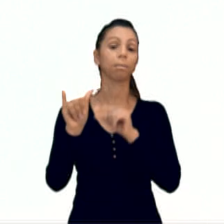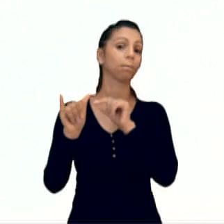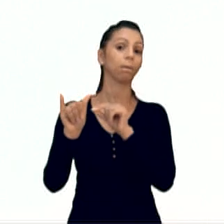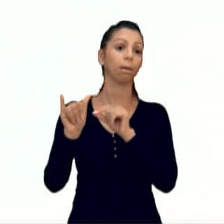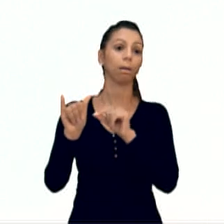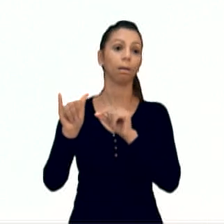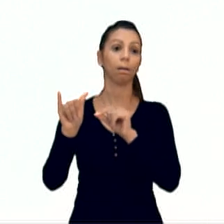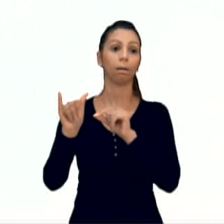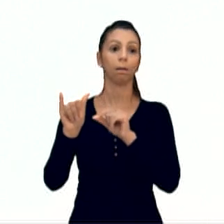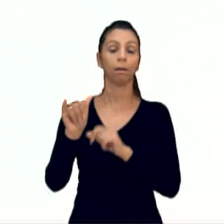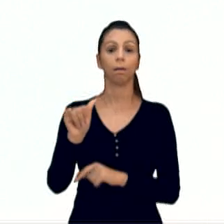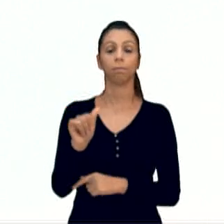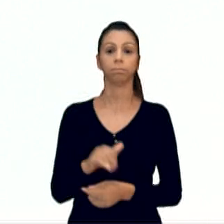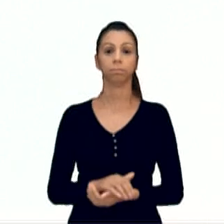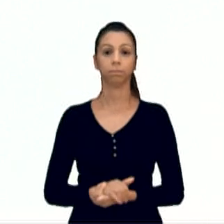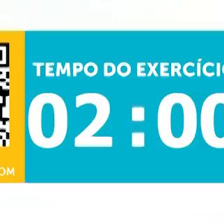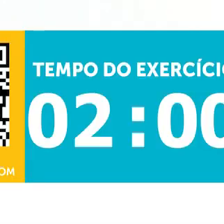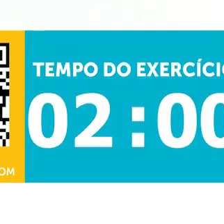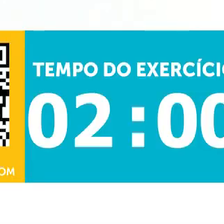possibilidade? Respondam lá.